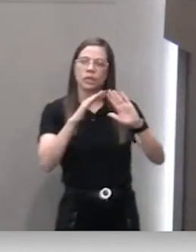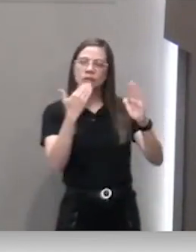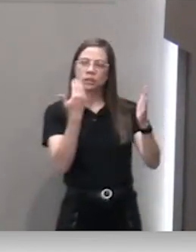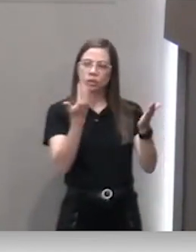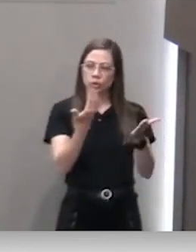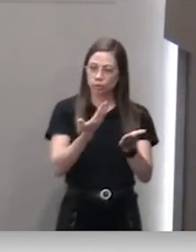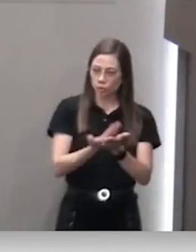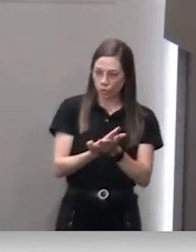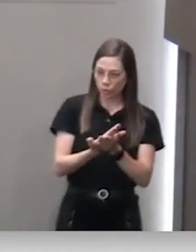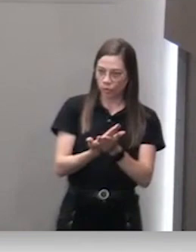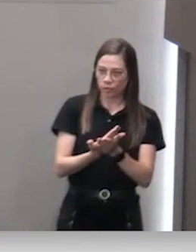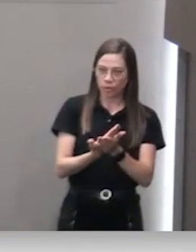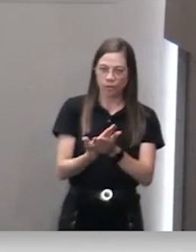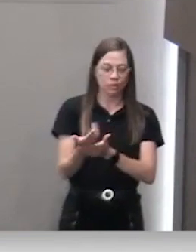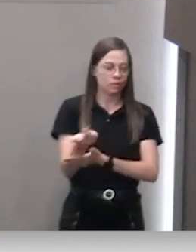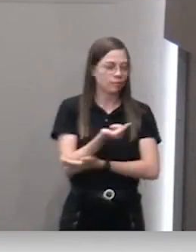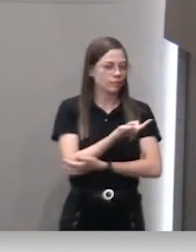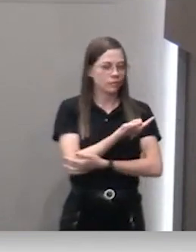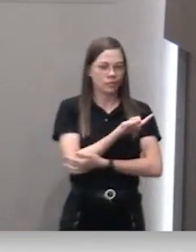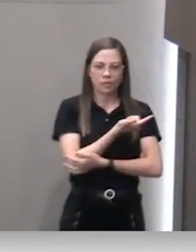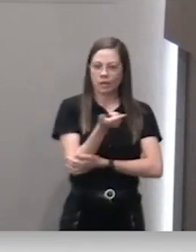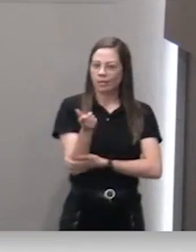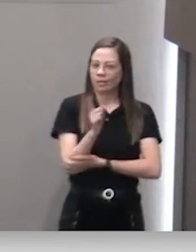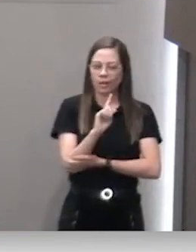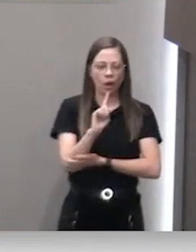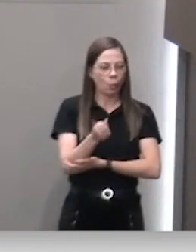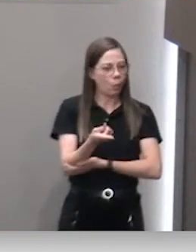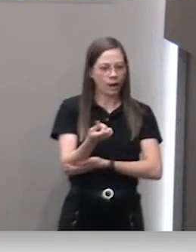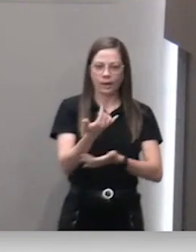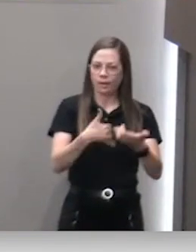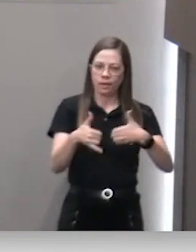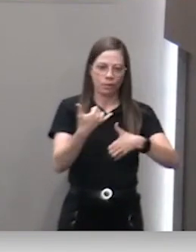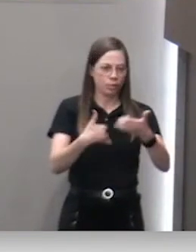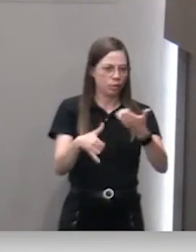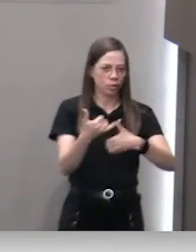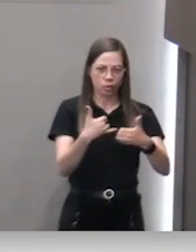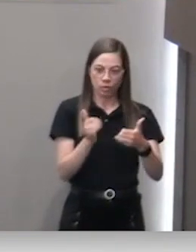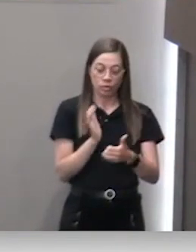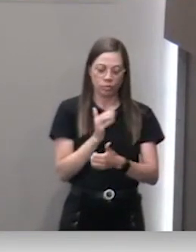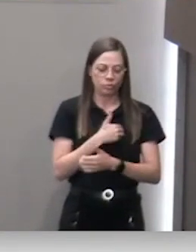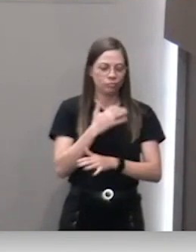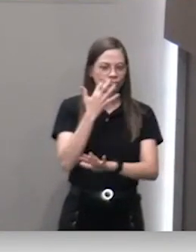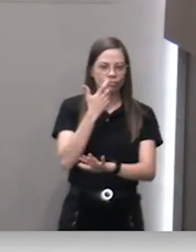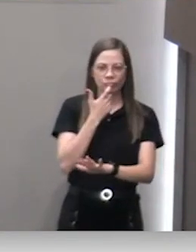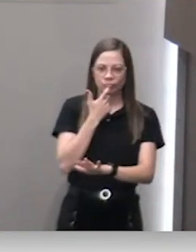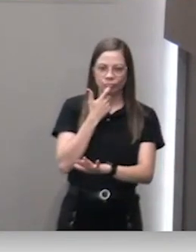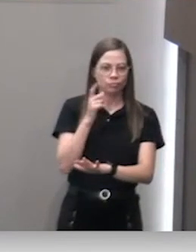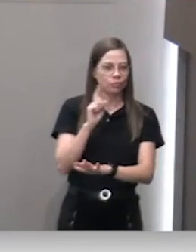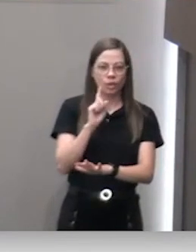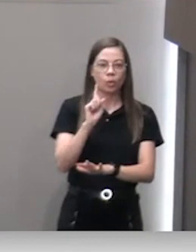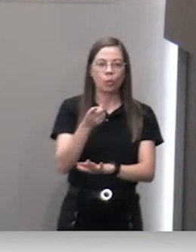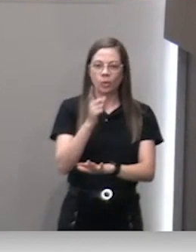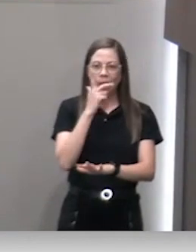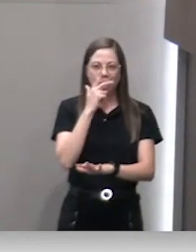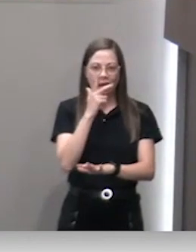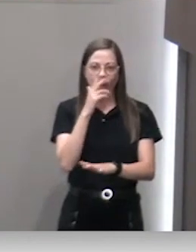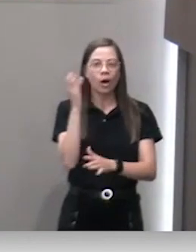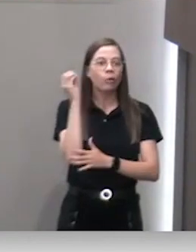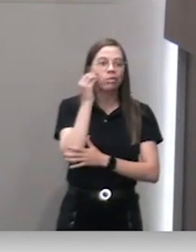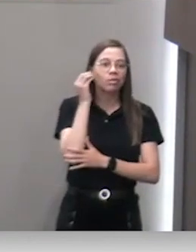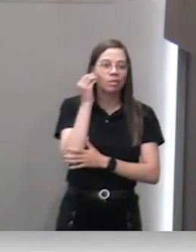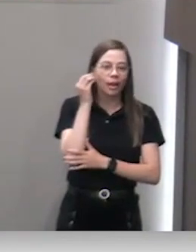escolas não são laboratórios e as nossas crianças não são cobaias